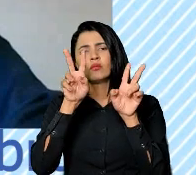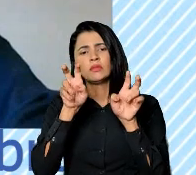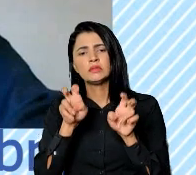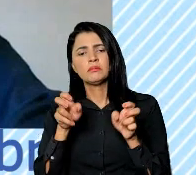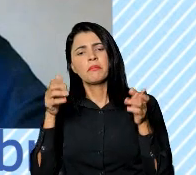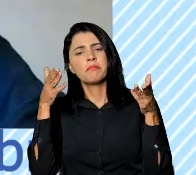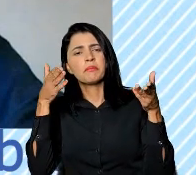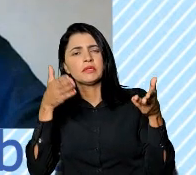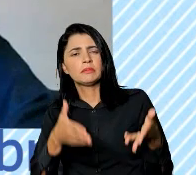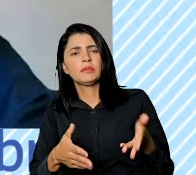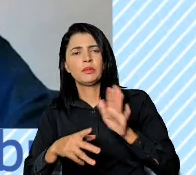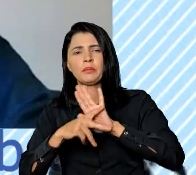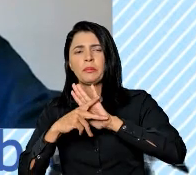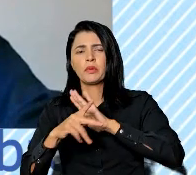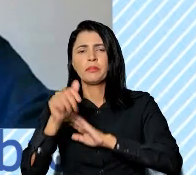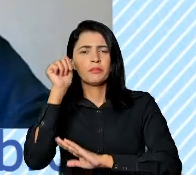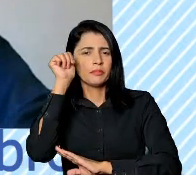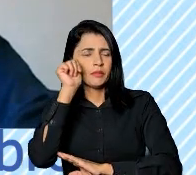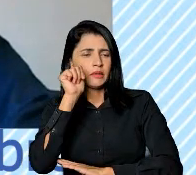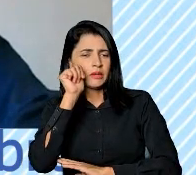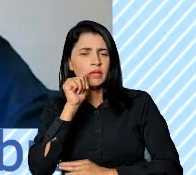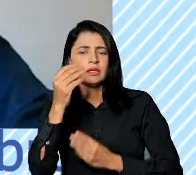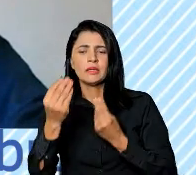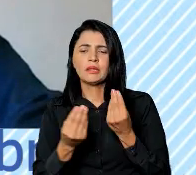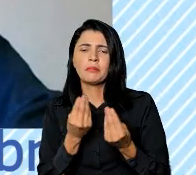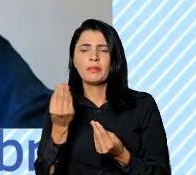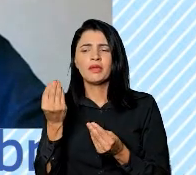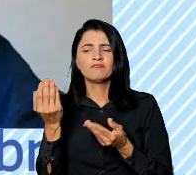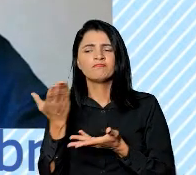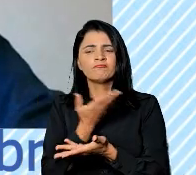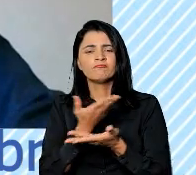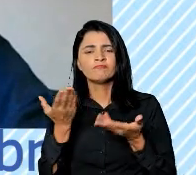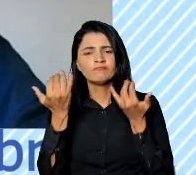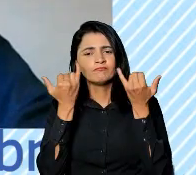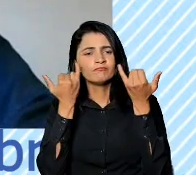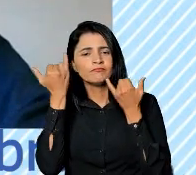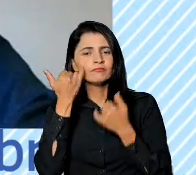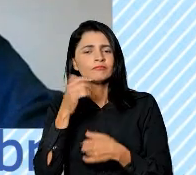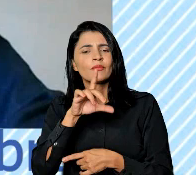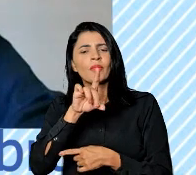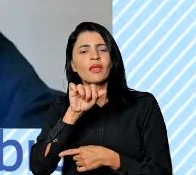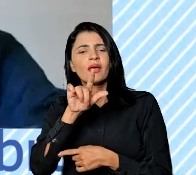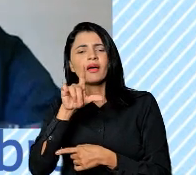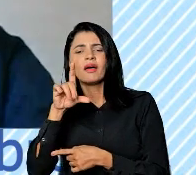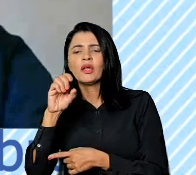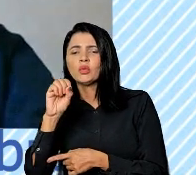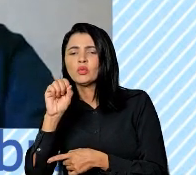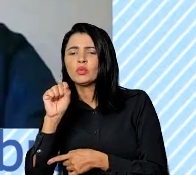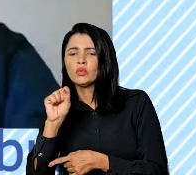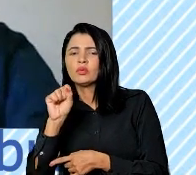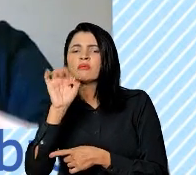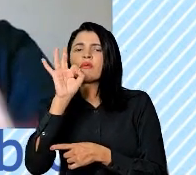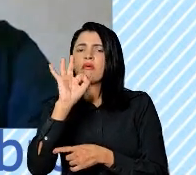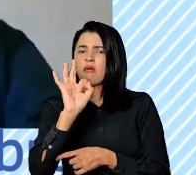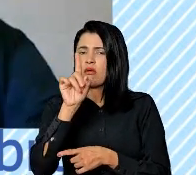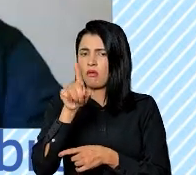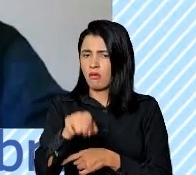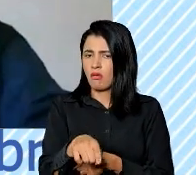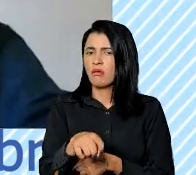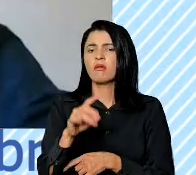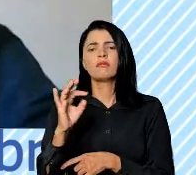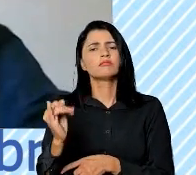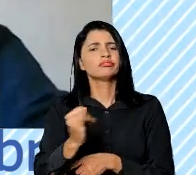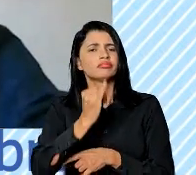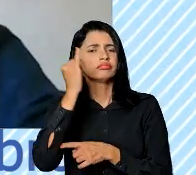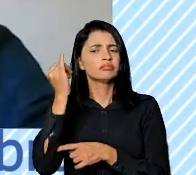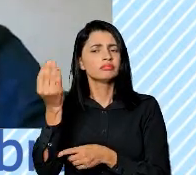feminina na política e também compartilhar informações e dados. Dados são sempre muito importantes, com o objetivo de gerar